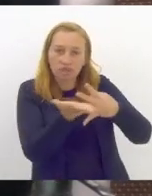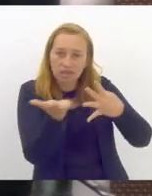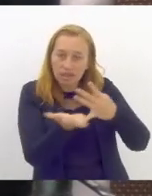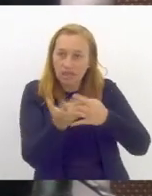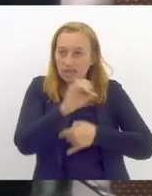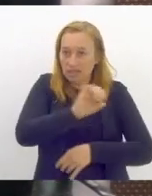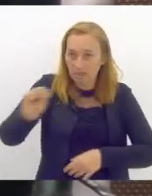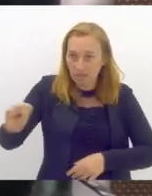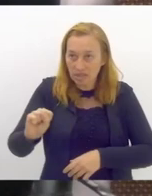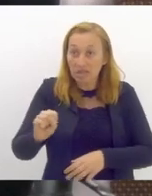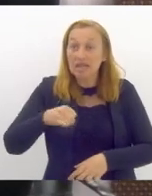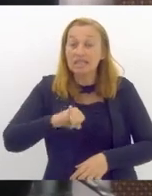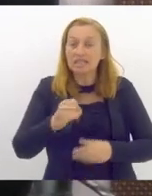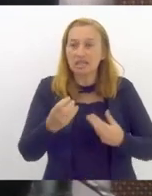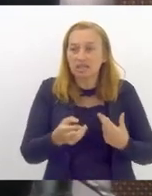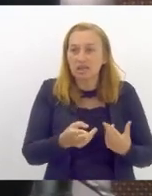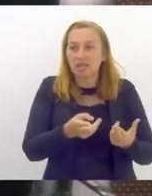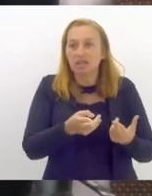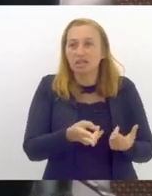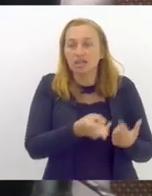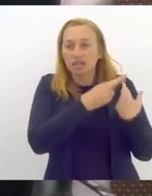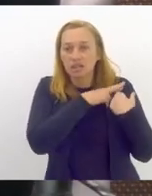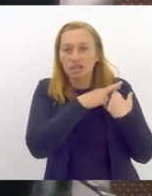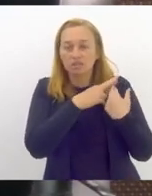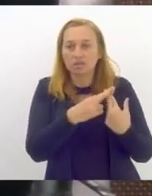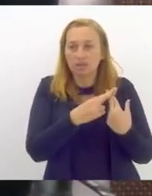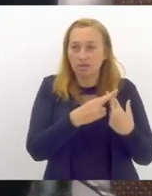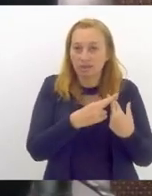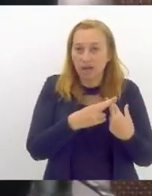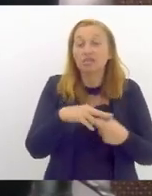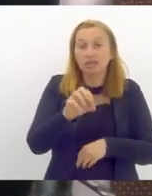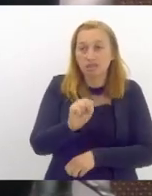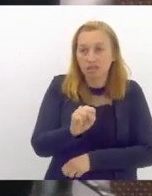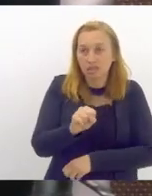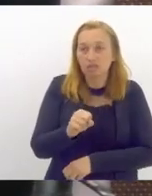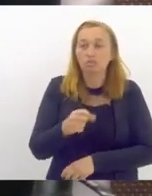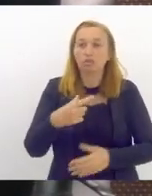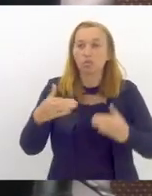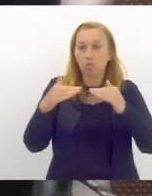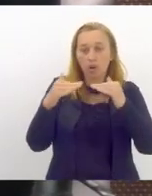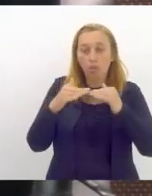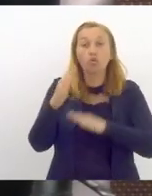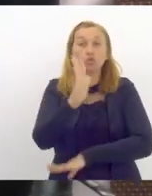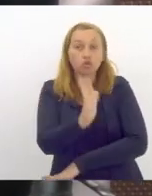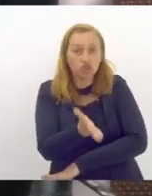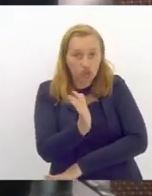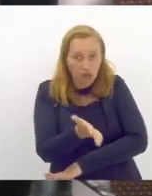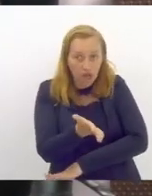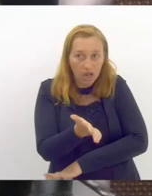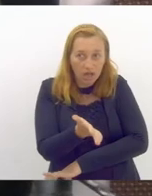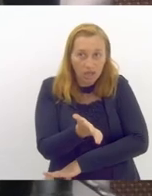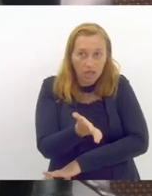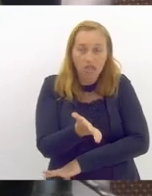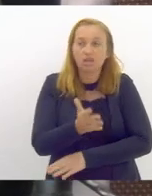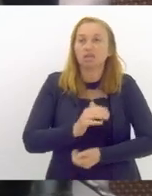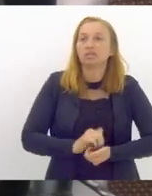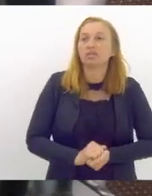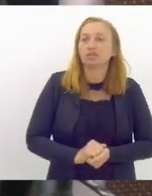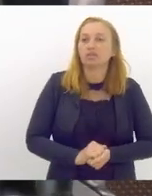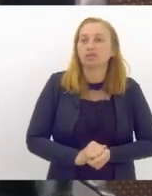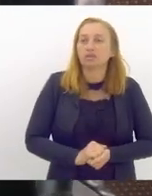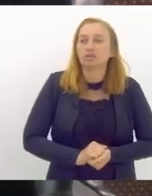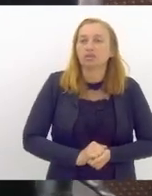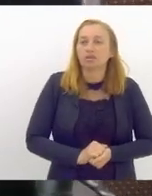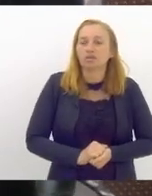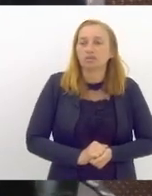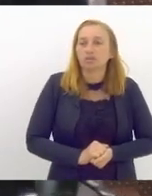ICMS se a gente assume essa hipótese e isso pode constar inclusive no acordo já que o passivo não é